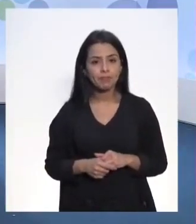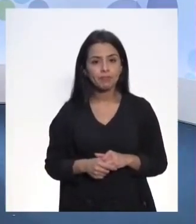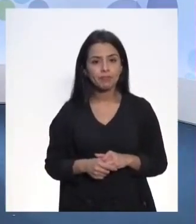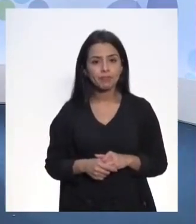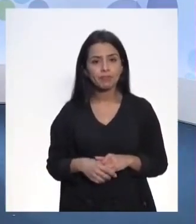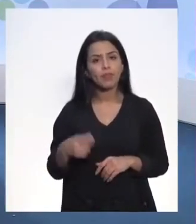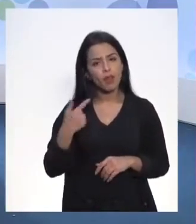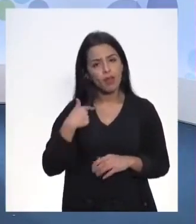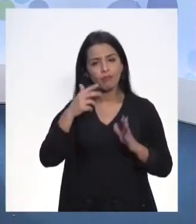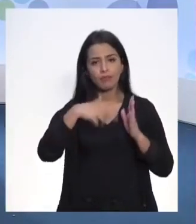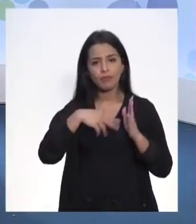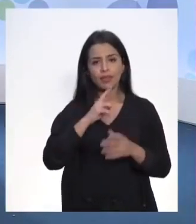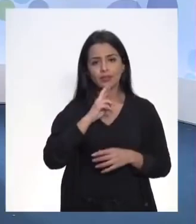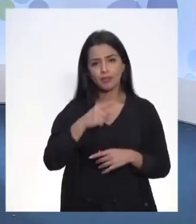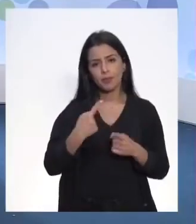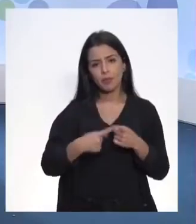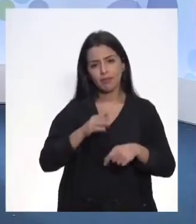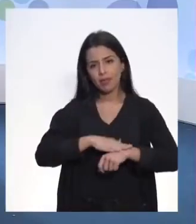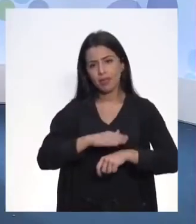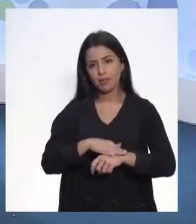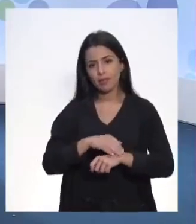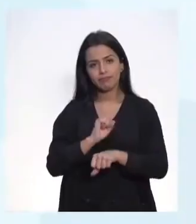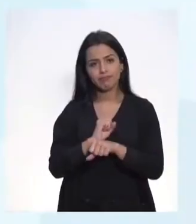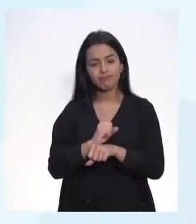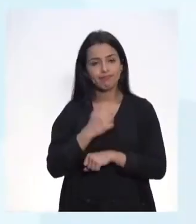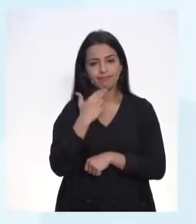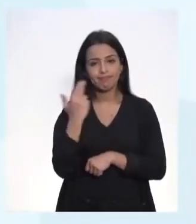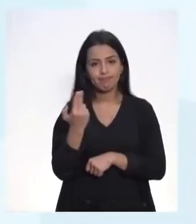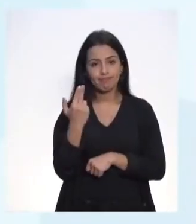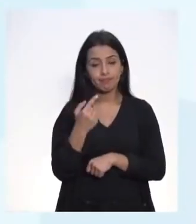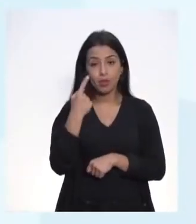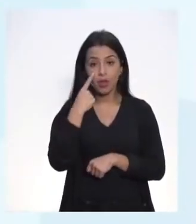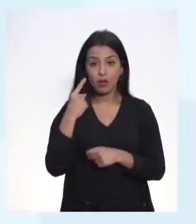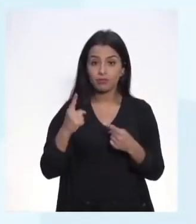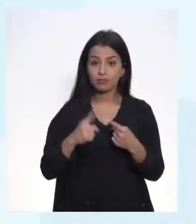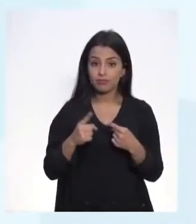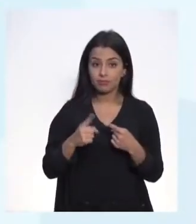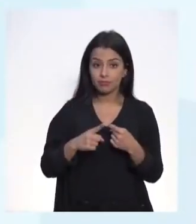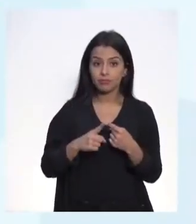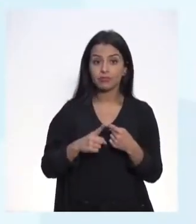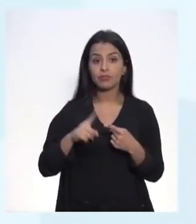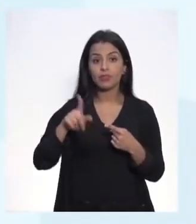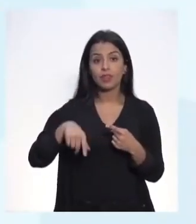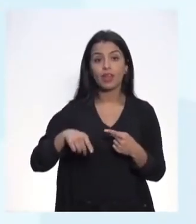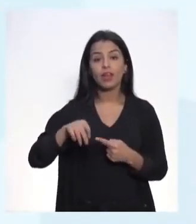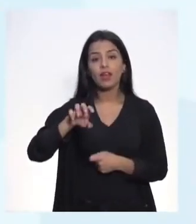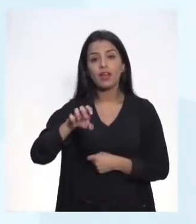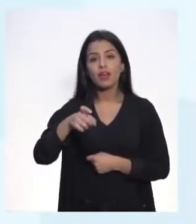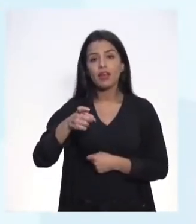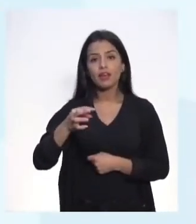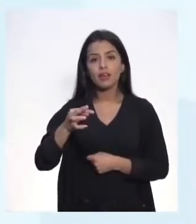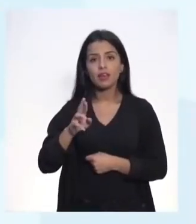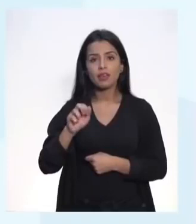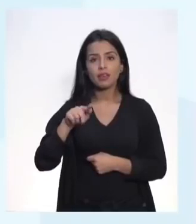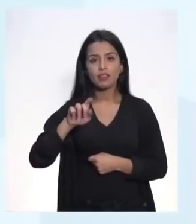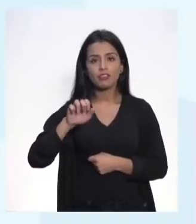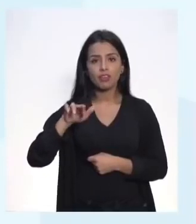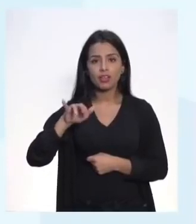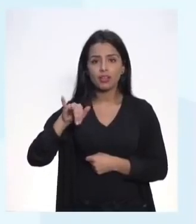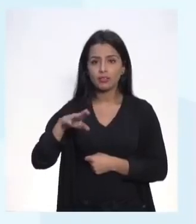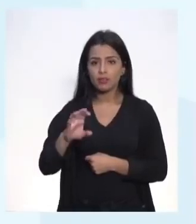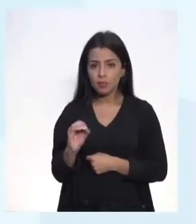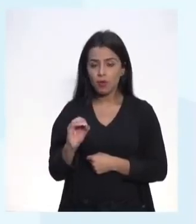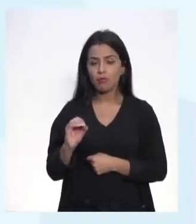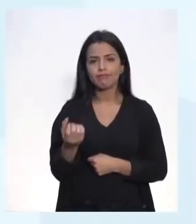eu dando as respostas porque não dá para ficar esperando aqui, tá, gente? Então, o que que nós temos aí? O estrangeirismo, certo? Então, não entra aí